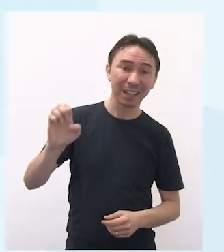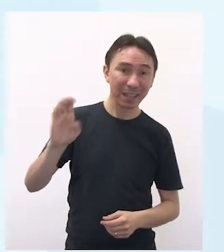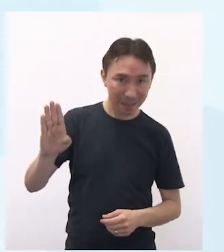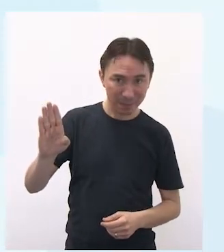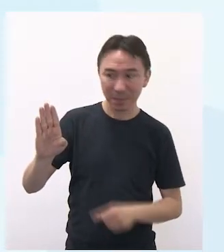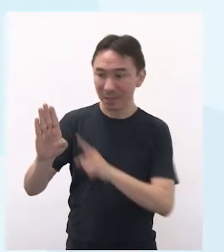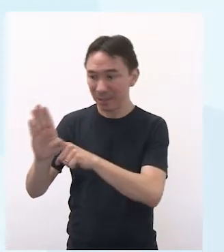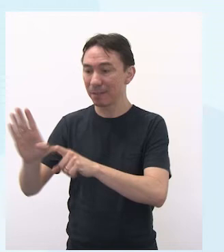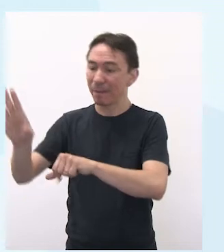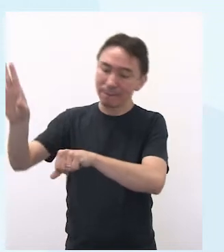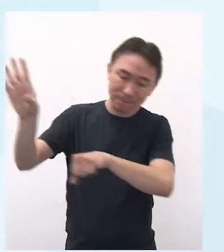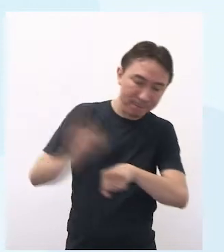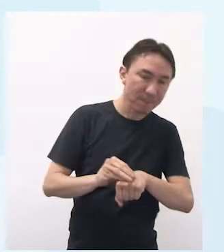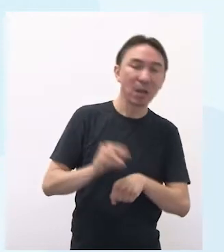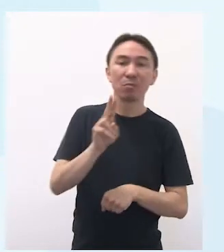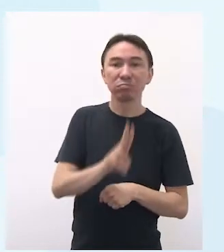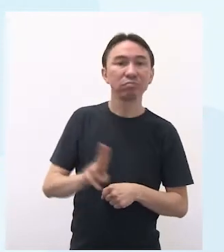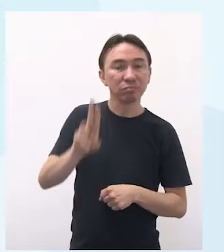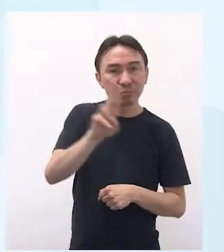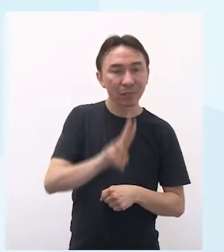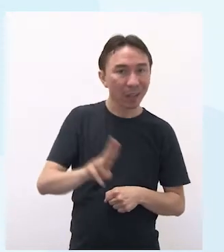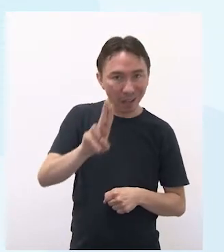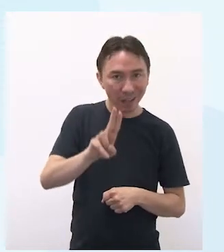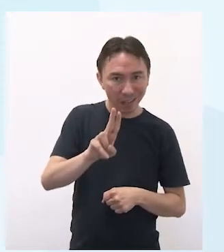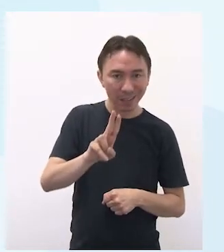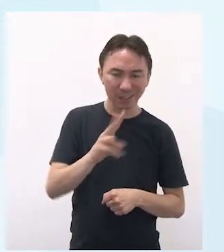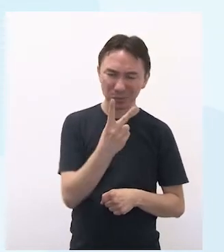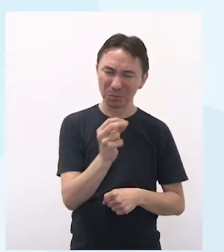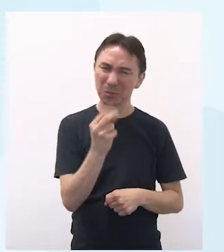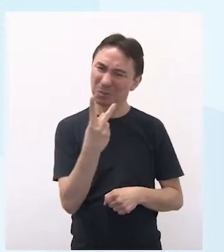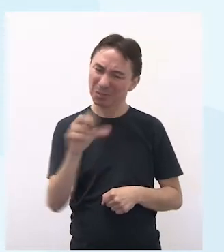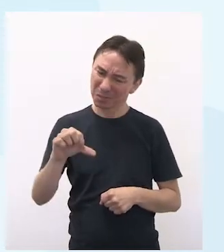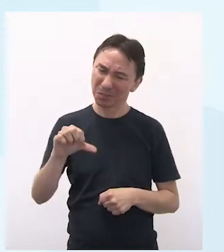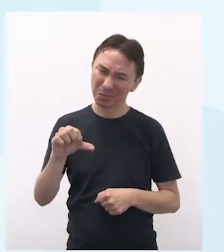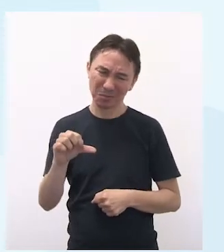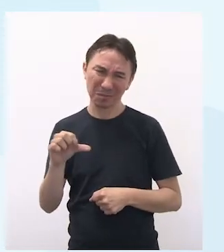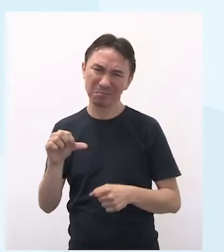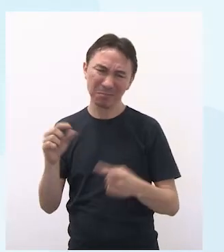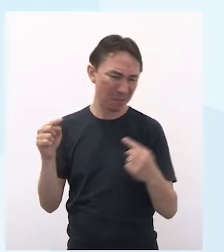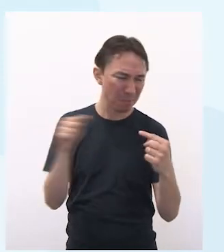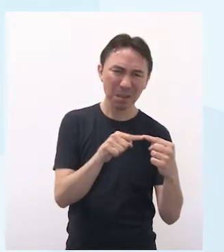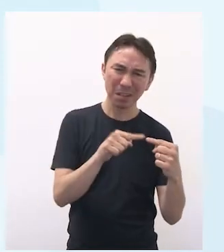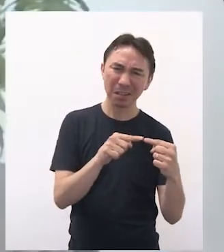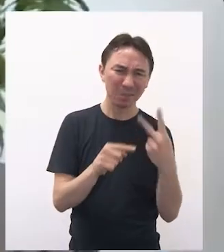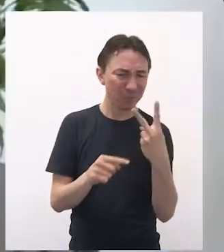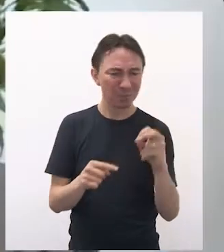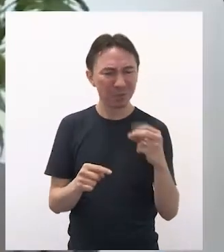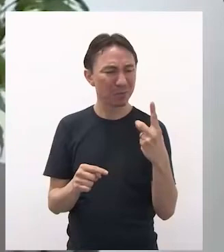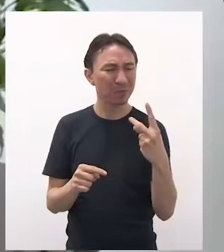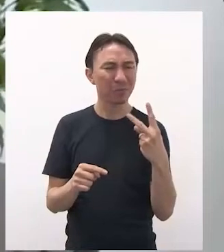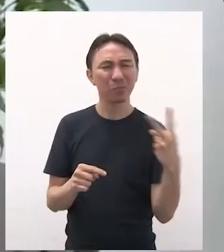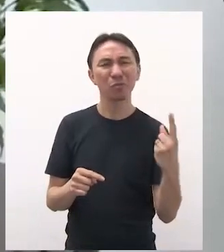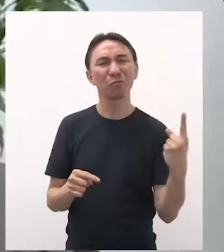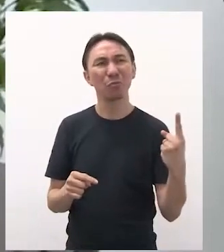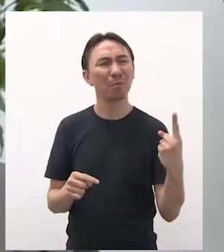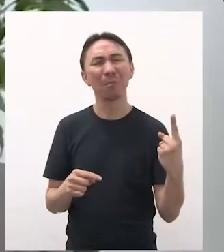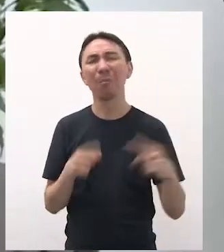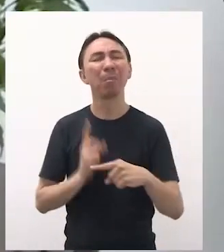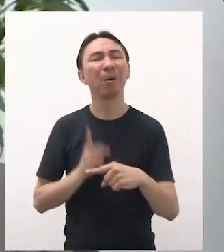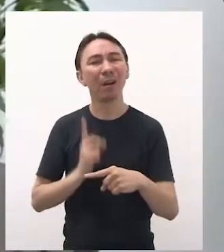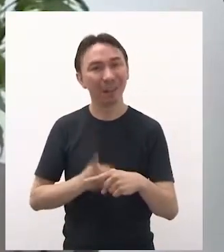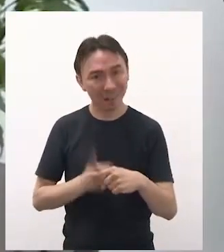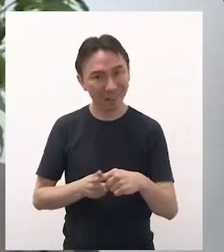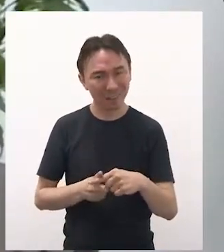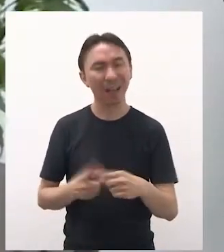para impulsionar as aprendizagens no contexto de 2021. O vídeo vai ser reproduzido agora e também estará